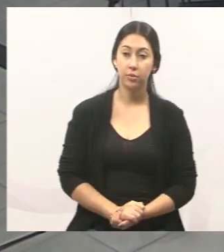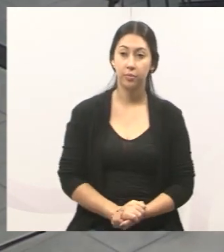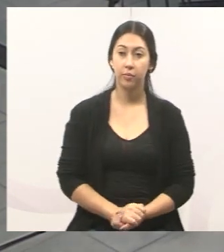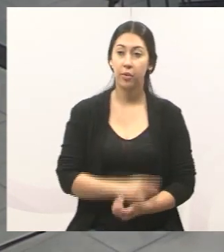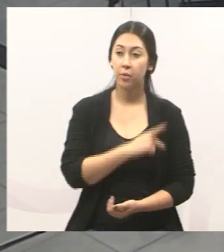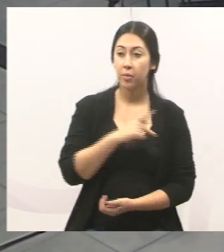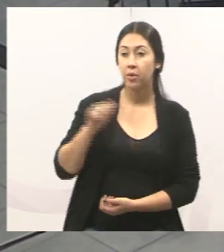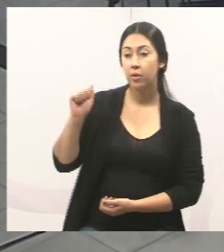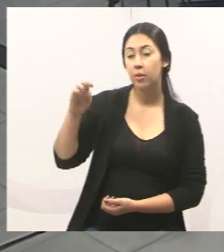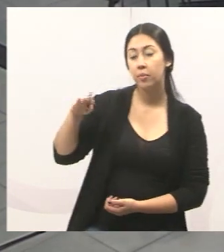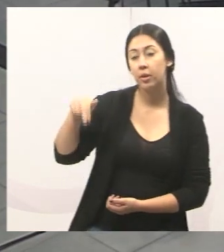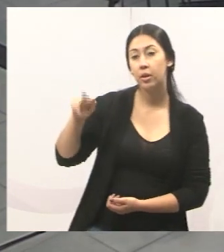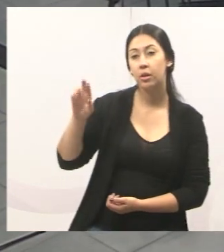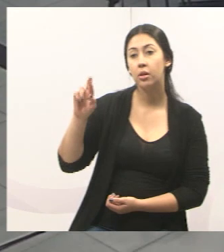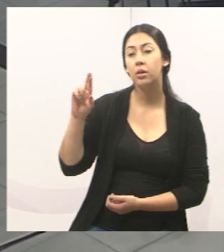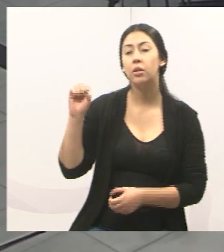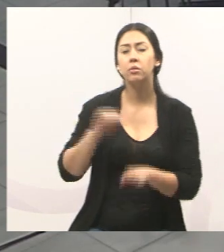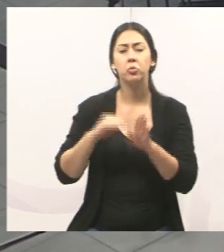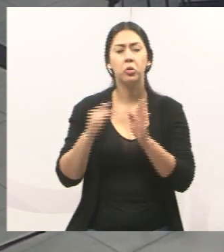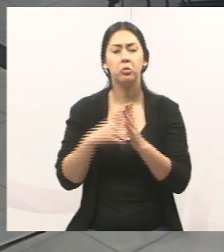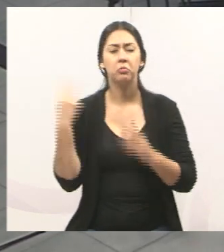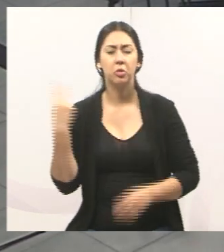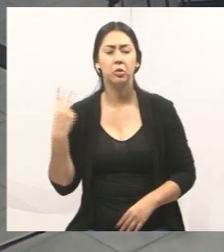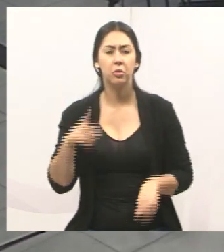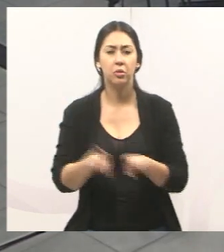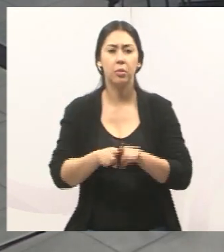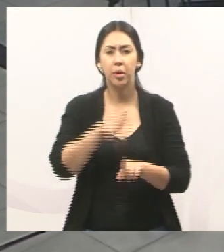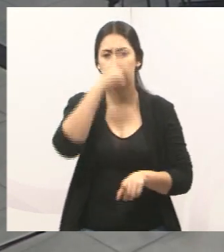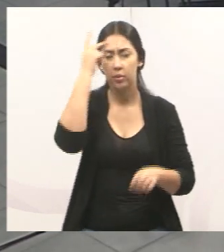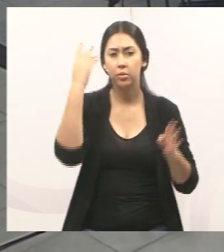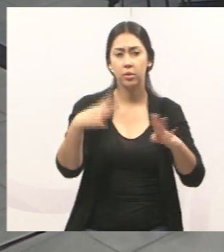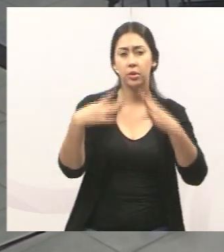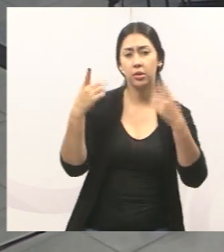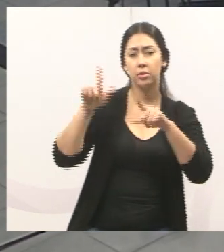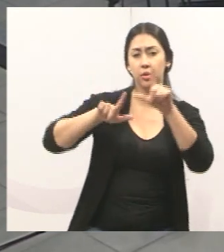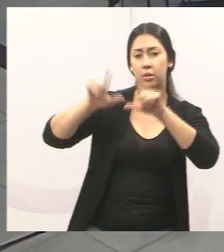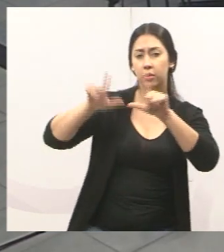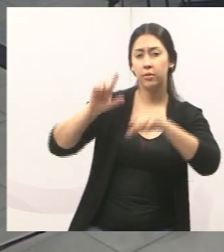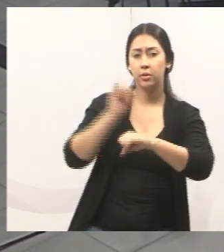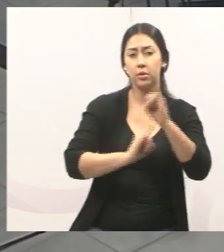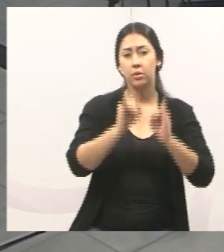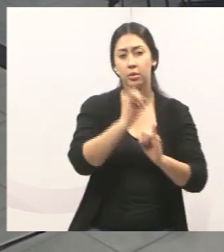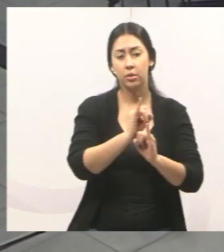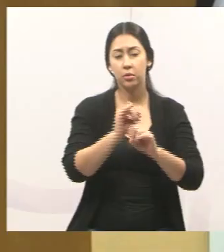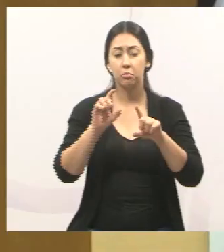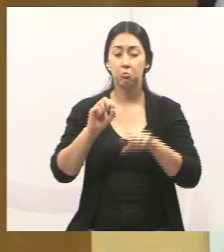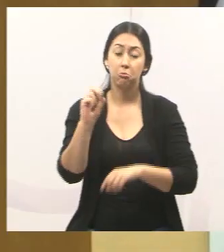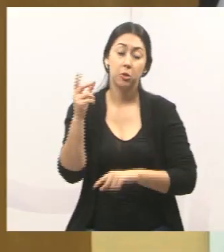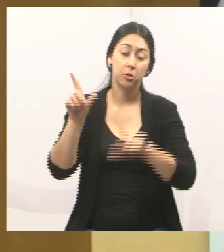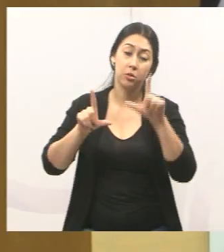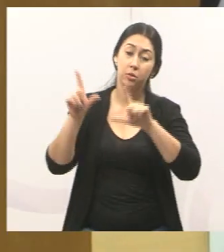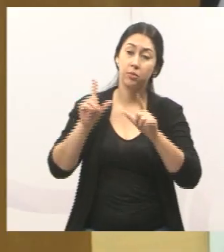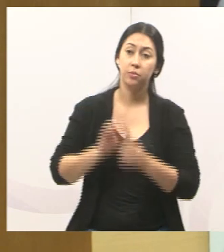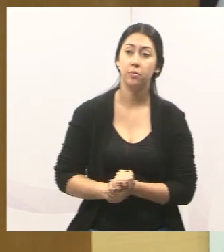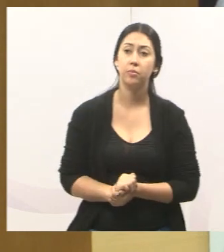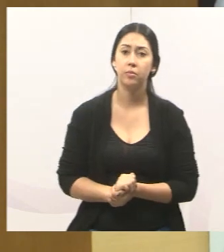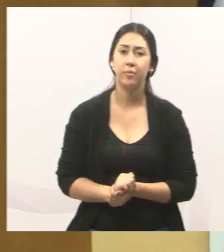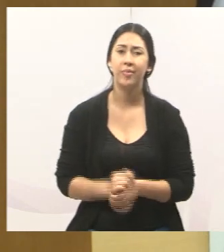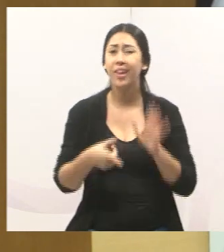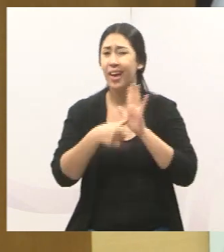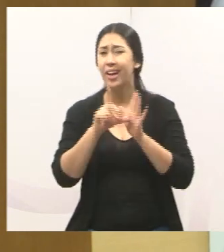Presidente Abner, nobres colegas vereadores e os munícipes que nos acompanham pela TV Câmara através da internet e da TV. Antes de começar